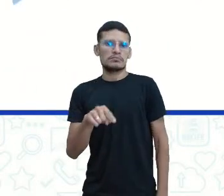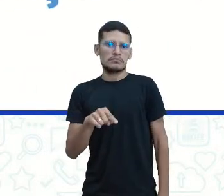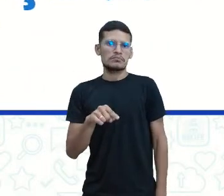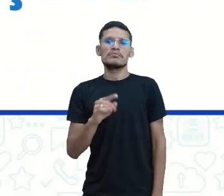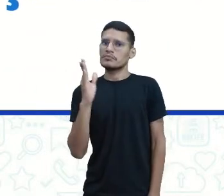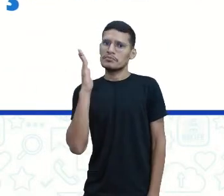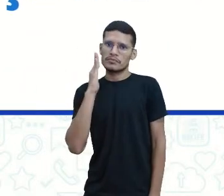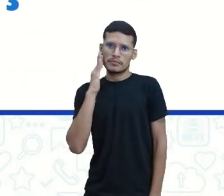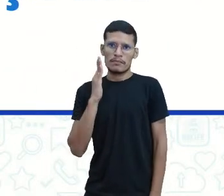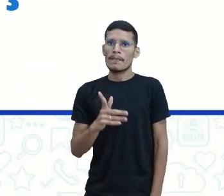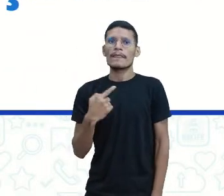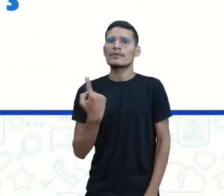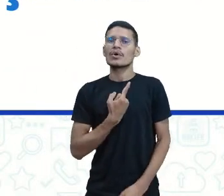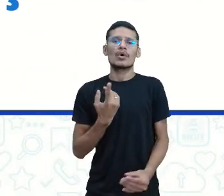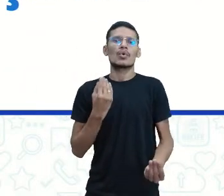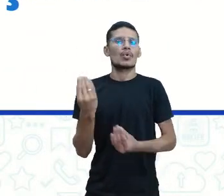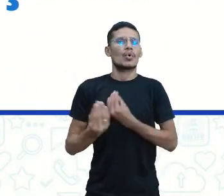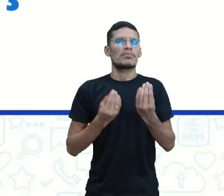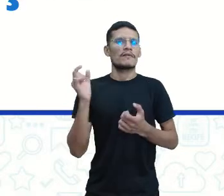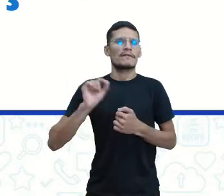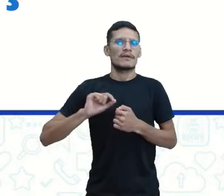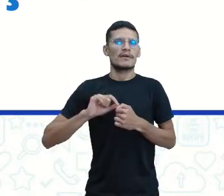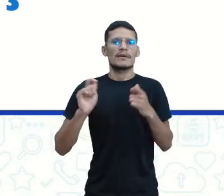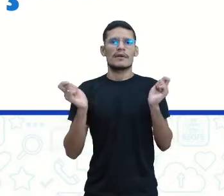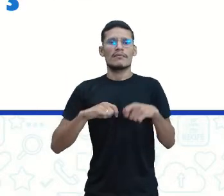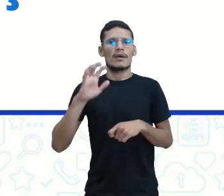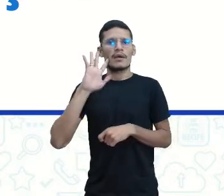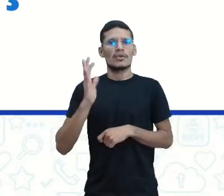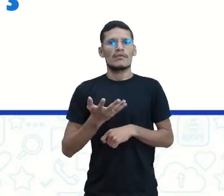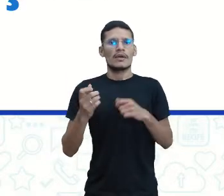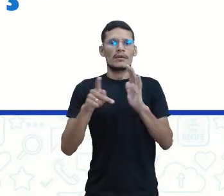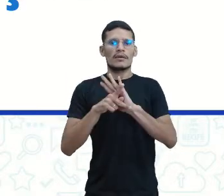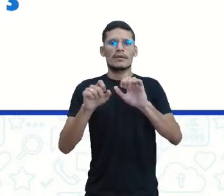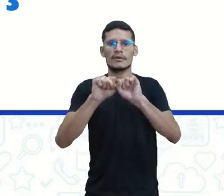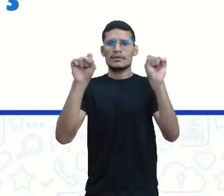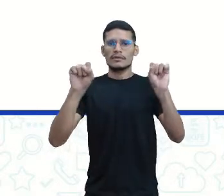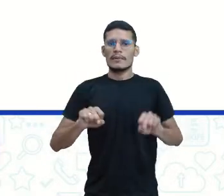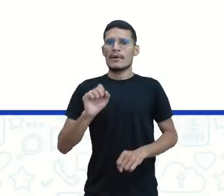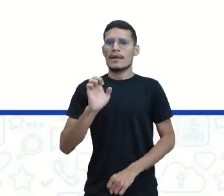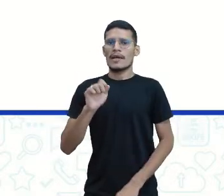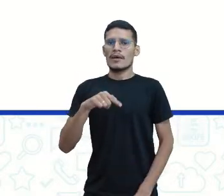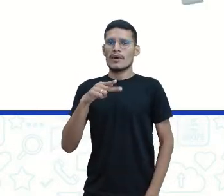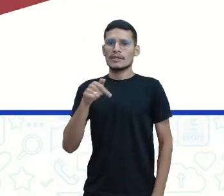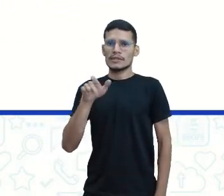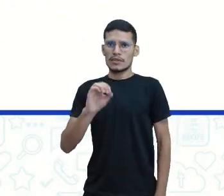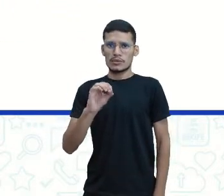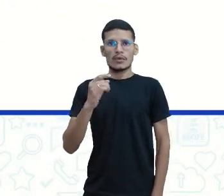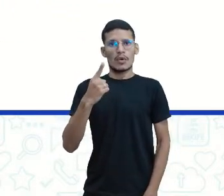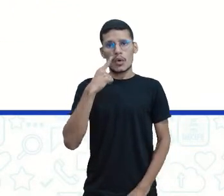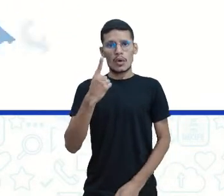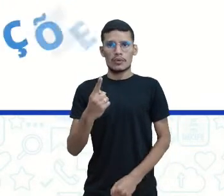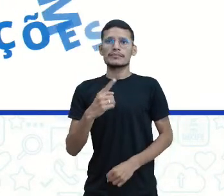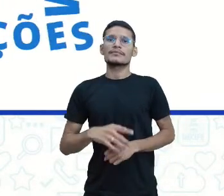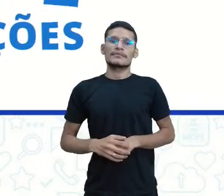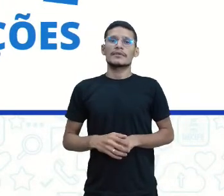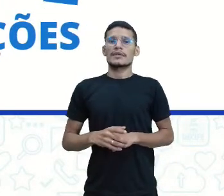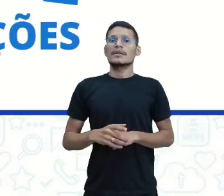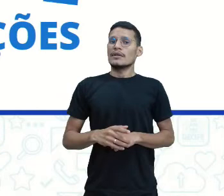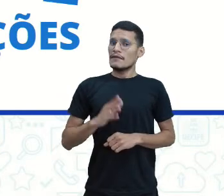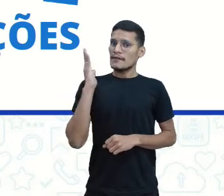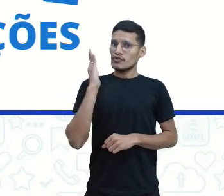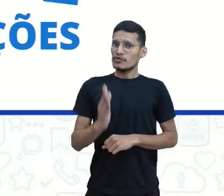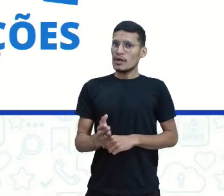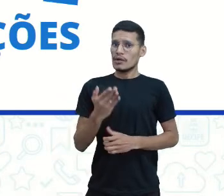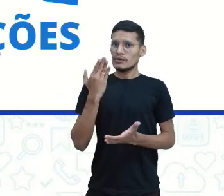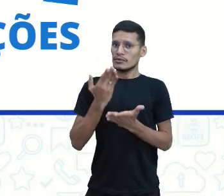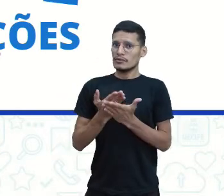Então, como é que a gente faz para resolver um sistema de equação? E aí, ó, a gente viu,